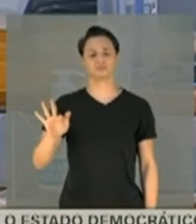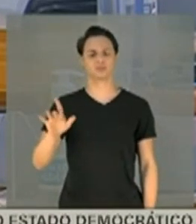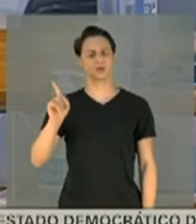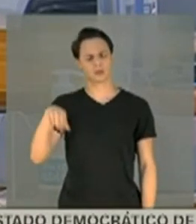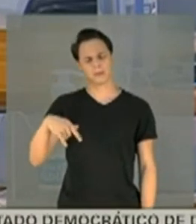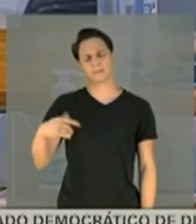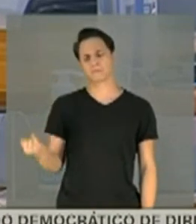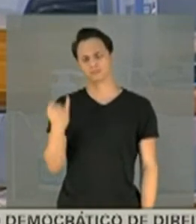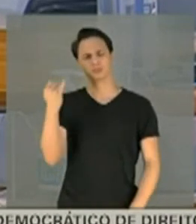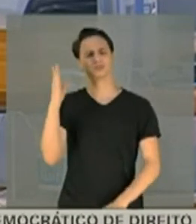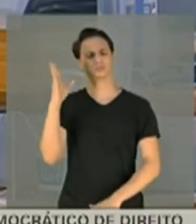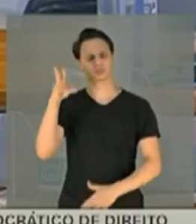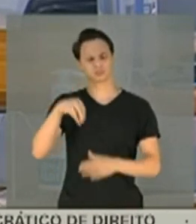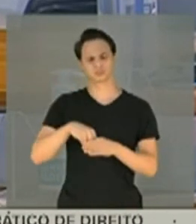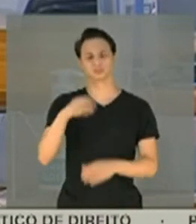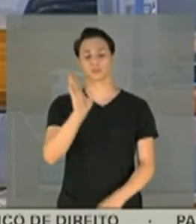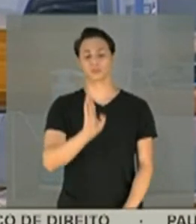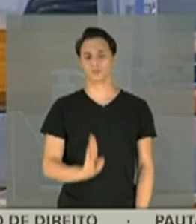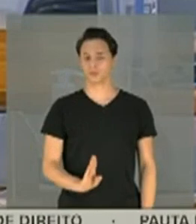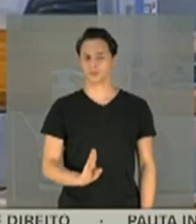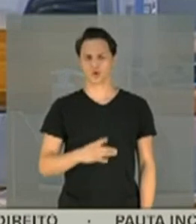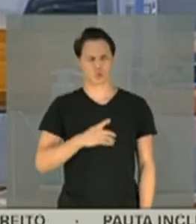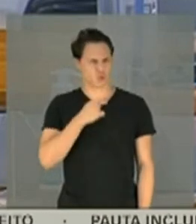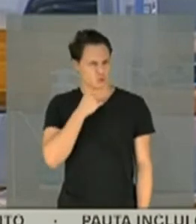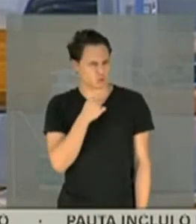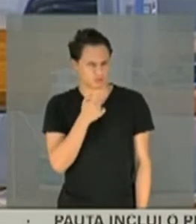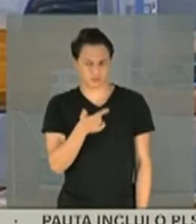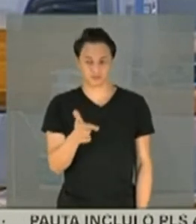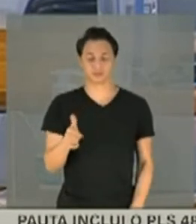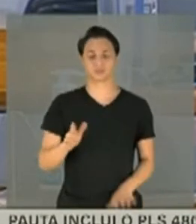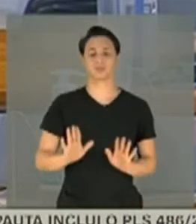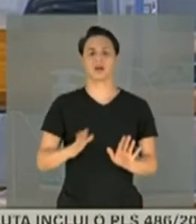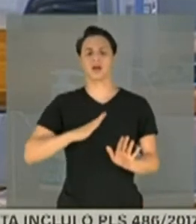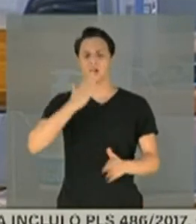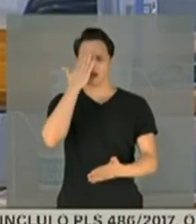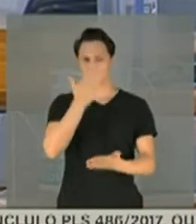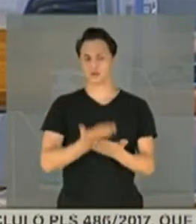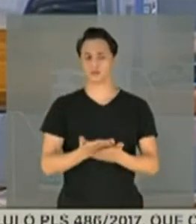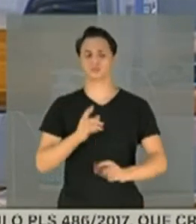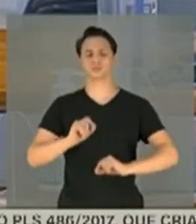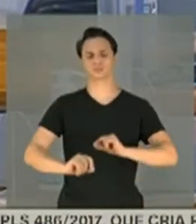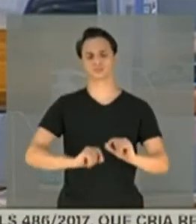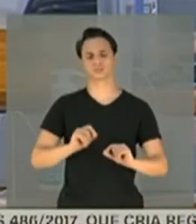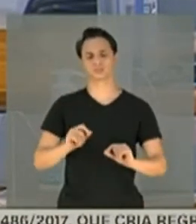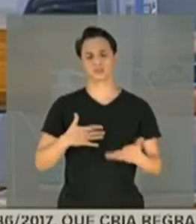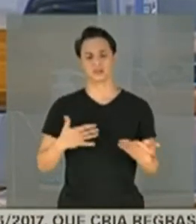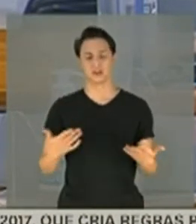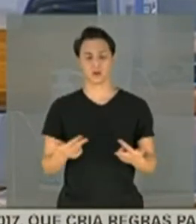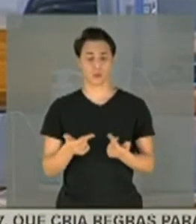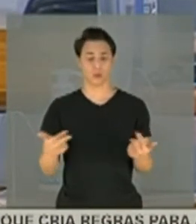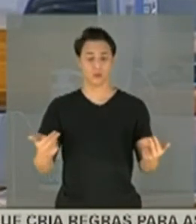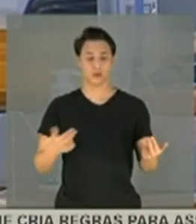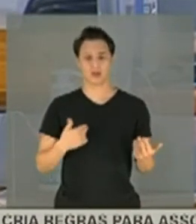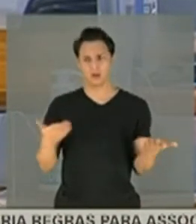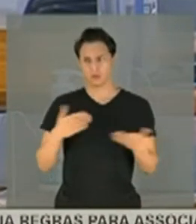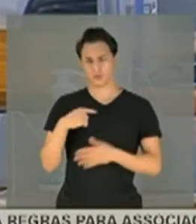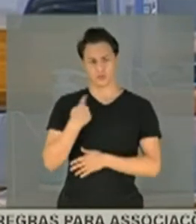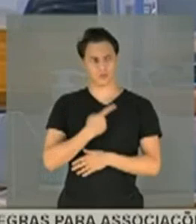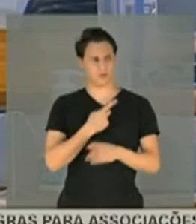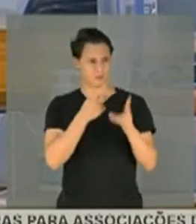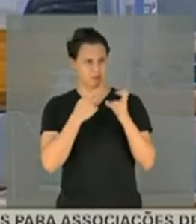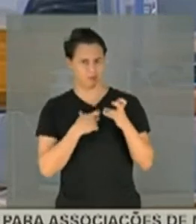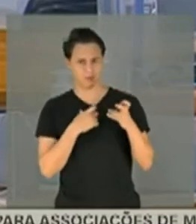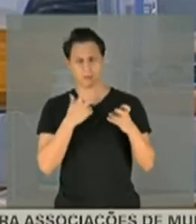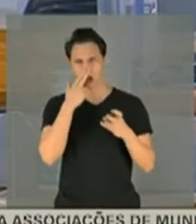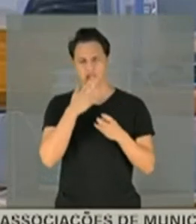República, sem dúvida nenhuma, mas acredito que essa escalada antidemocrática que nós estamos vendo no